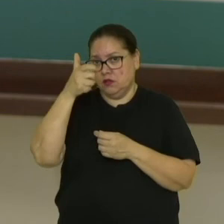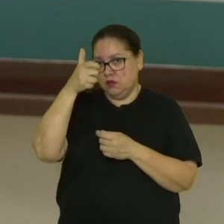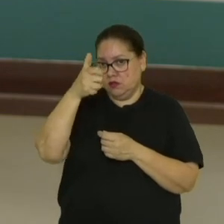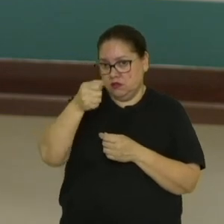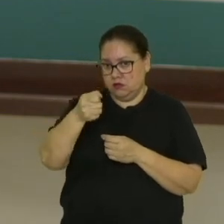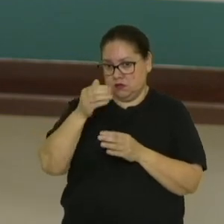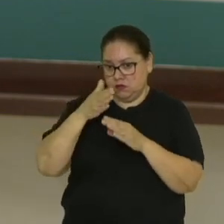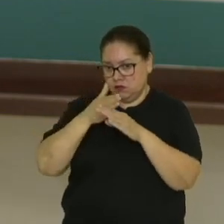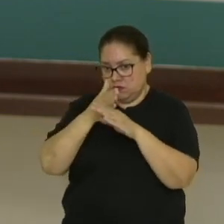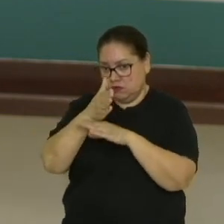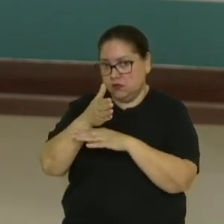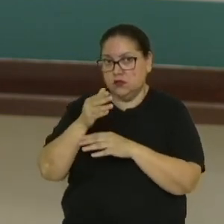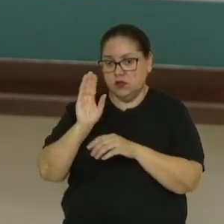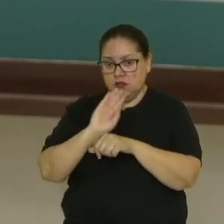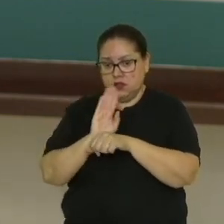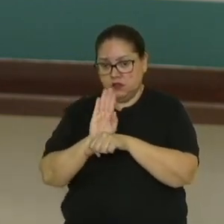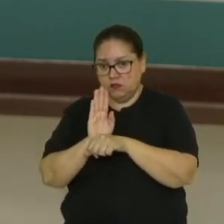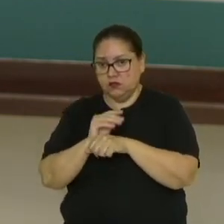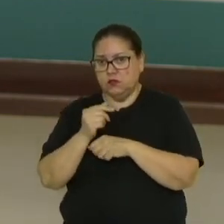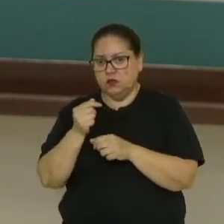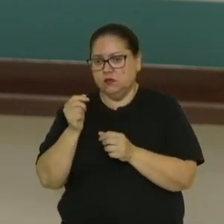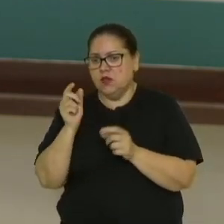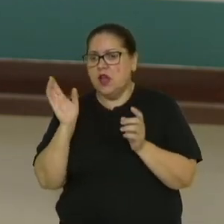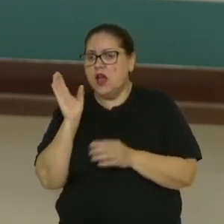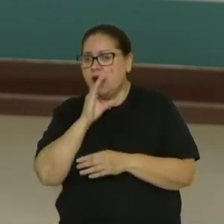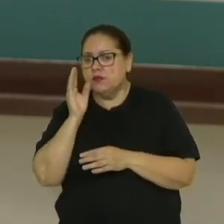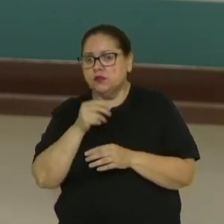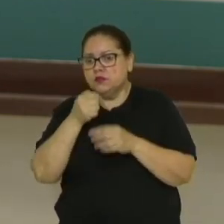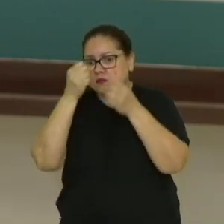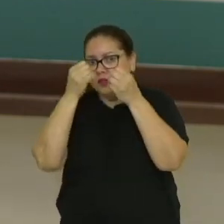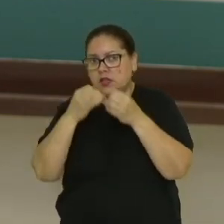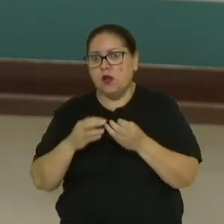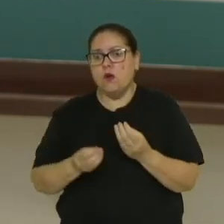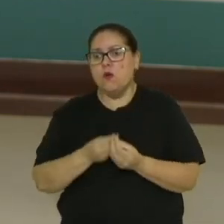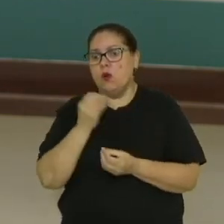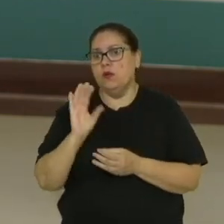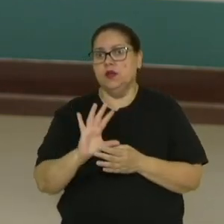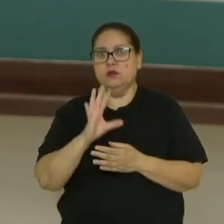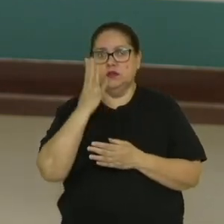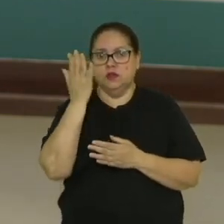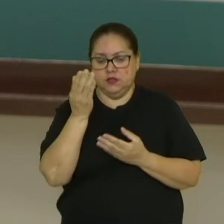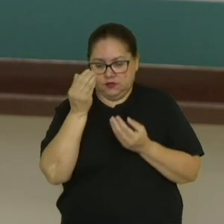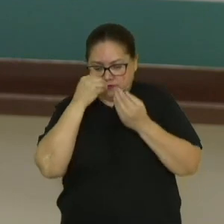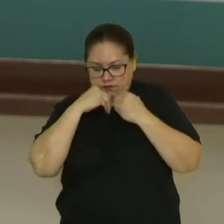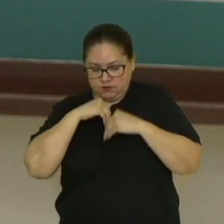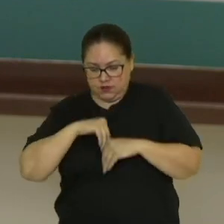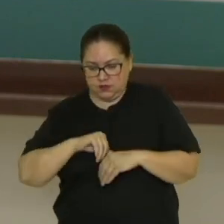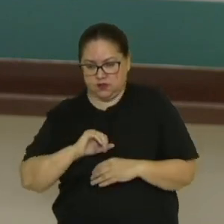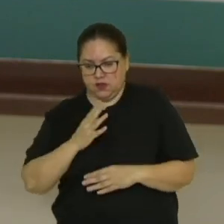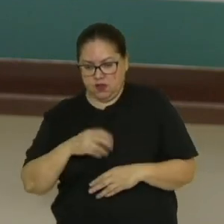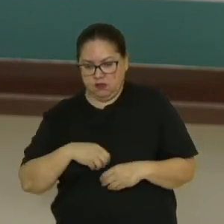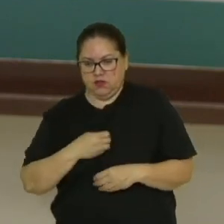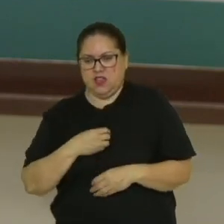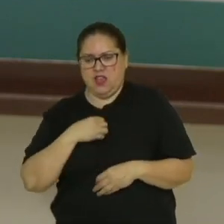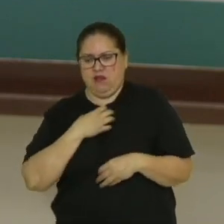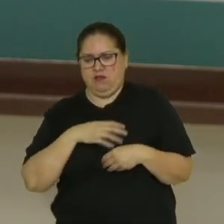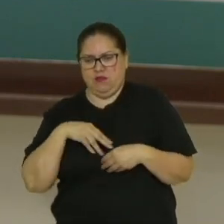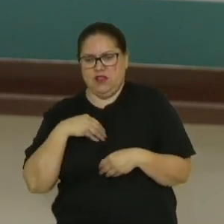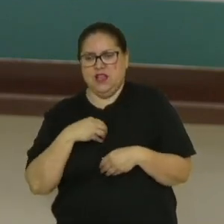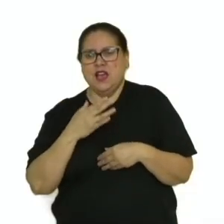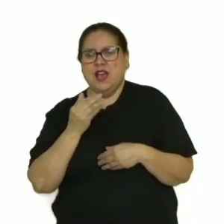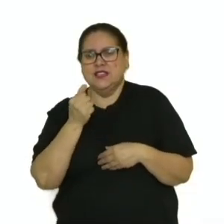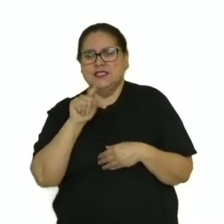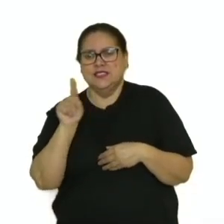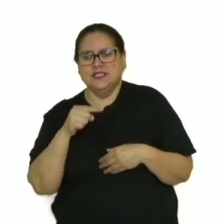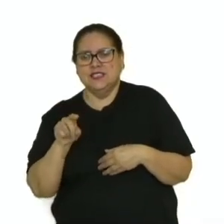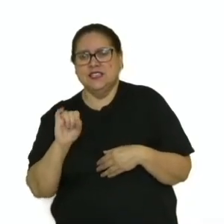estar acessando esse vídeo bem curtinho, que vai explicar um pouquinho sobre como que acontece aí o processo, o que é a azia e como que o